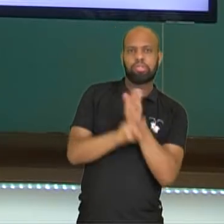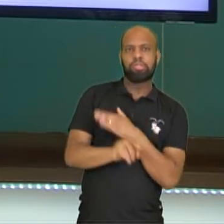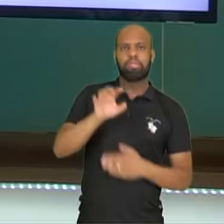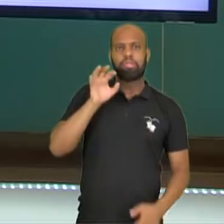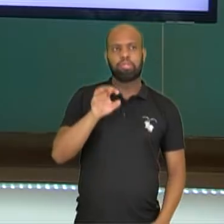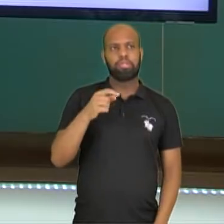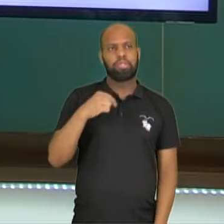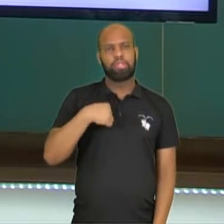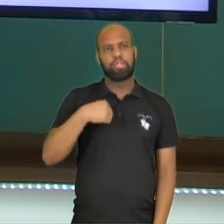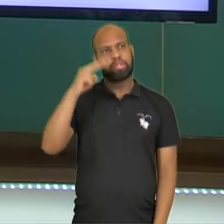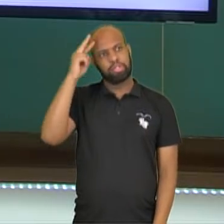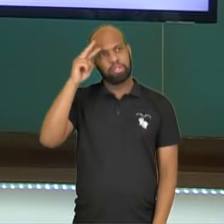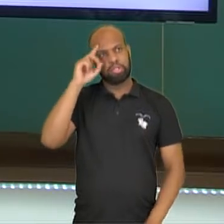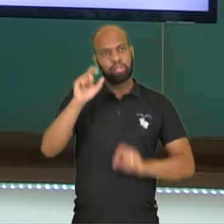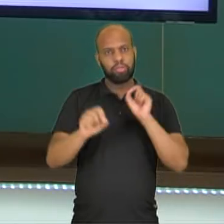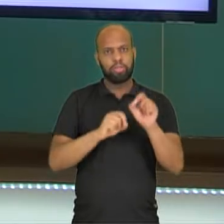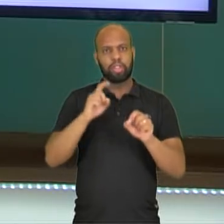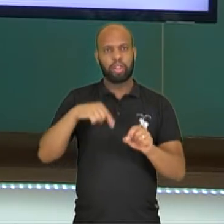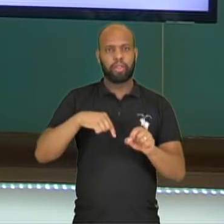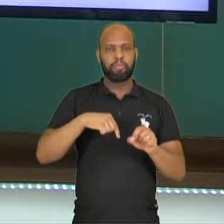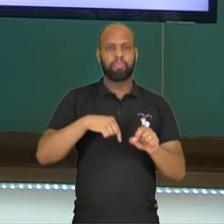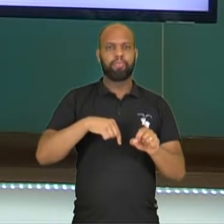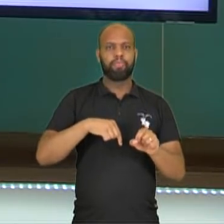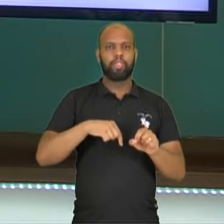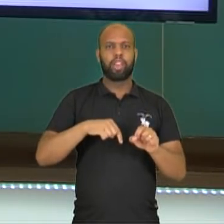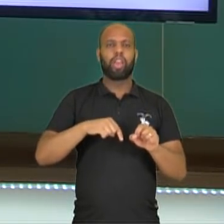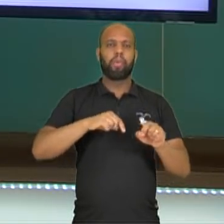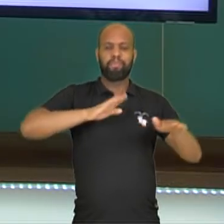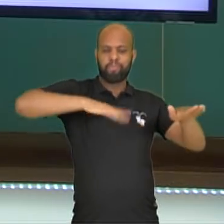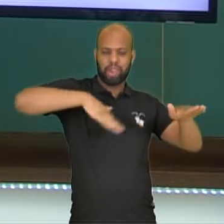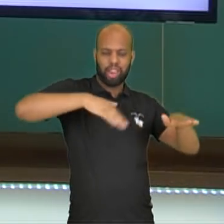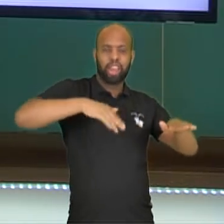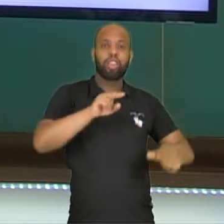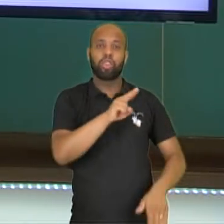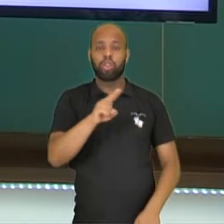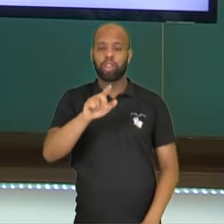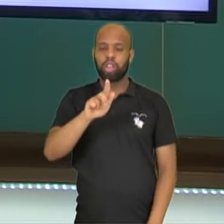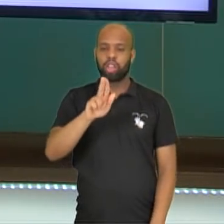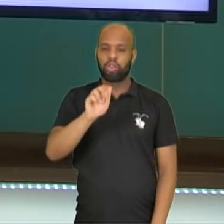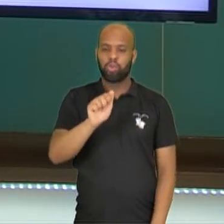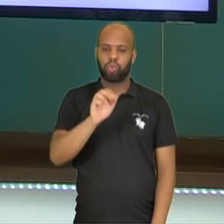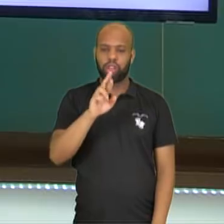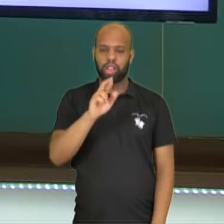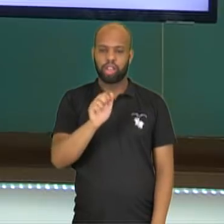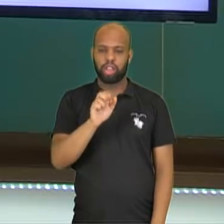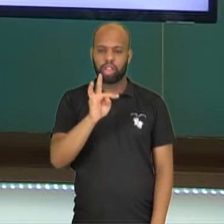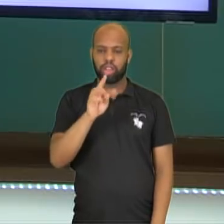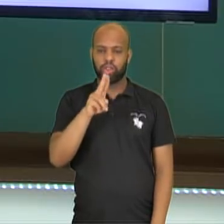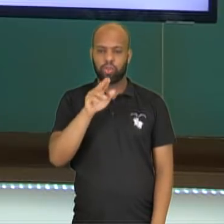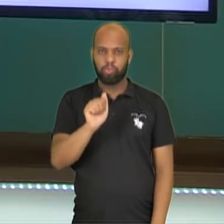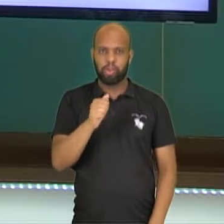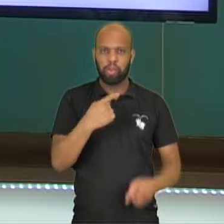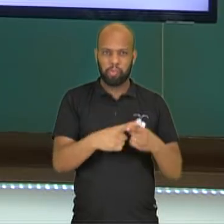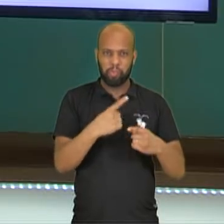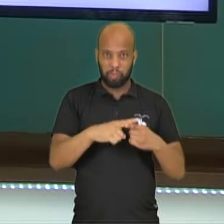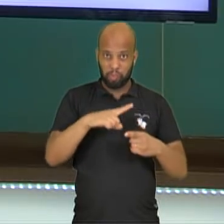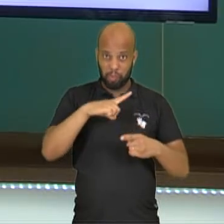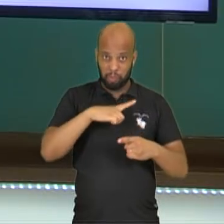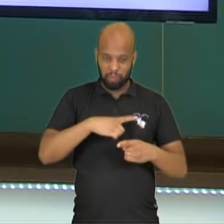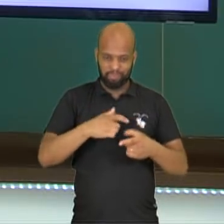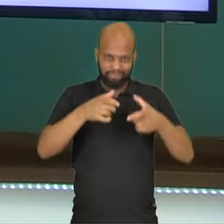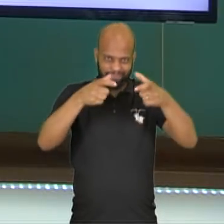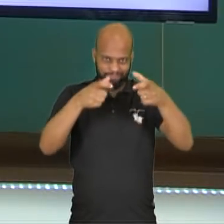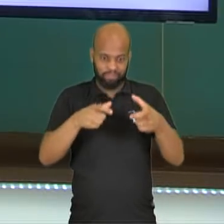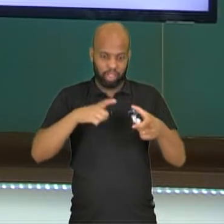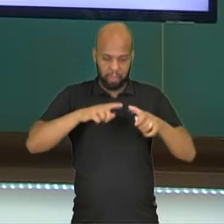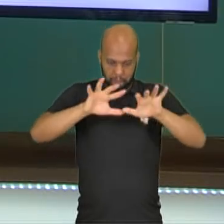lembro de Guaratuba. Por quê? Porque às vezes a gente tem que atravessar o ferryboat e aí você vê lá, parece assim, às vezes o mar